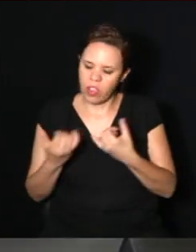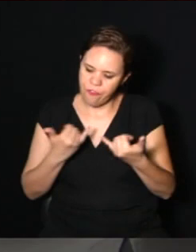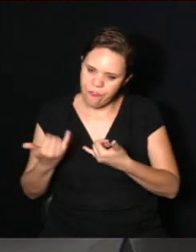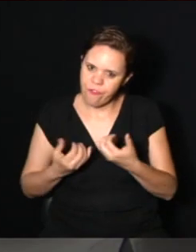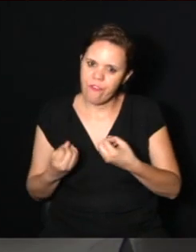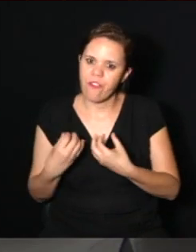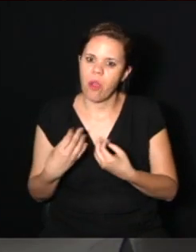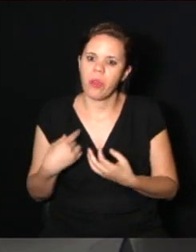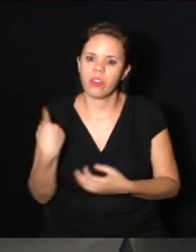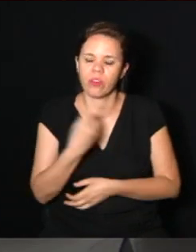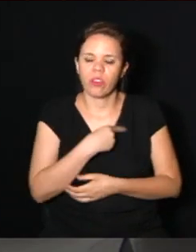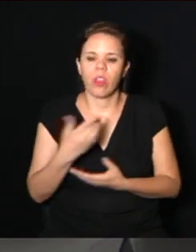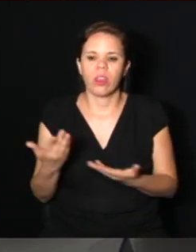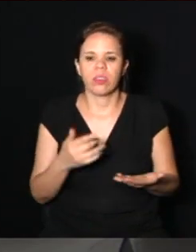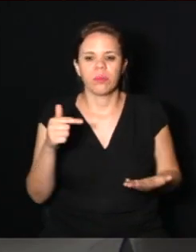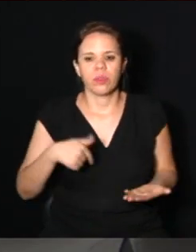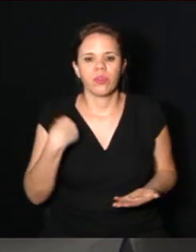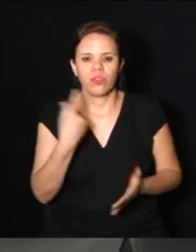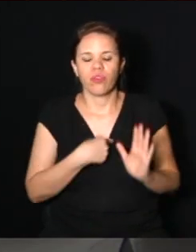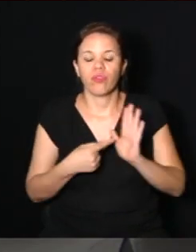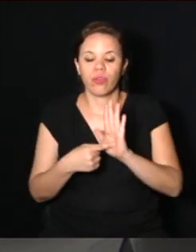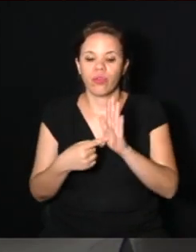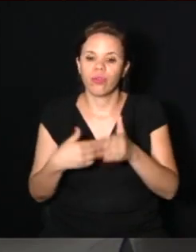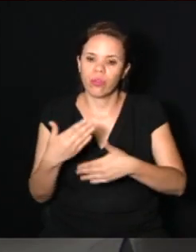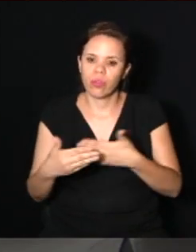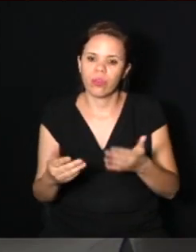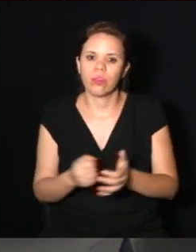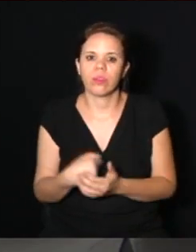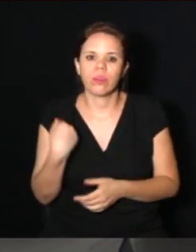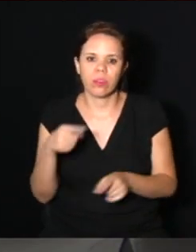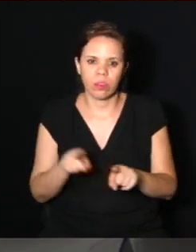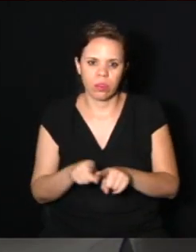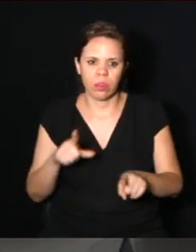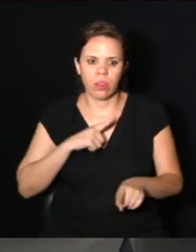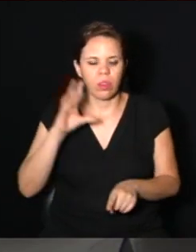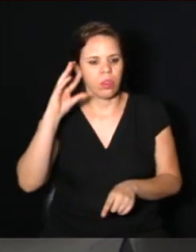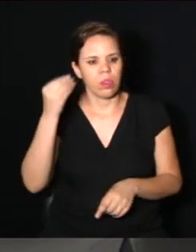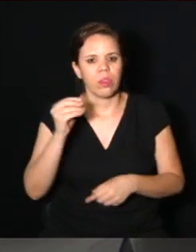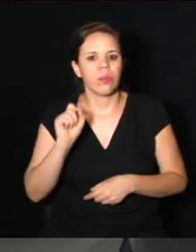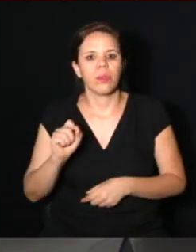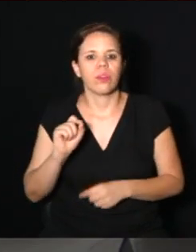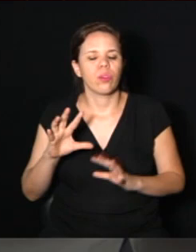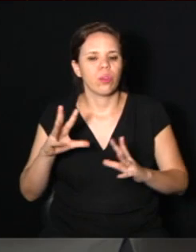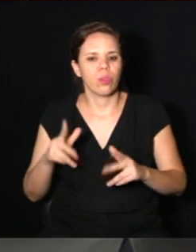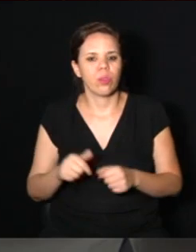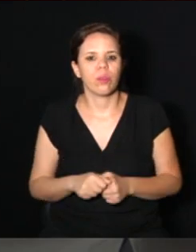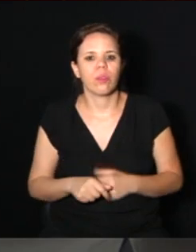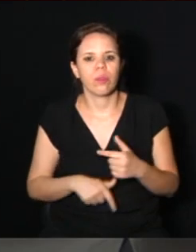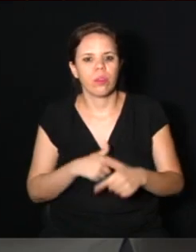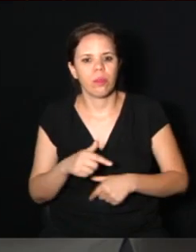informações que nós recebemos para a gente levar adiante. Eu também entendo que toda classe